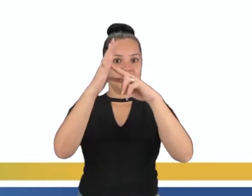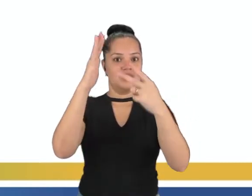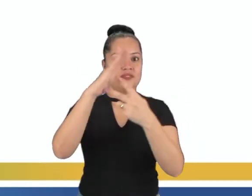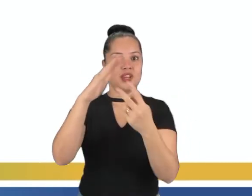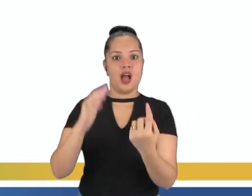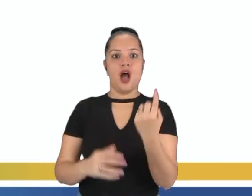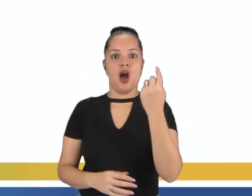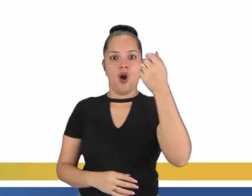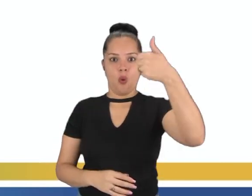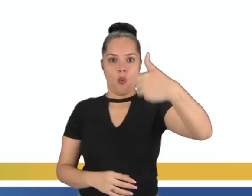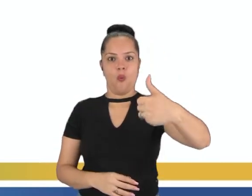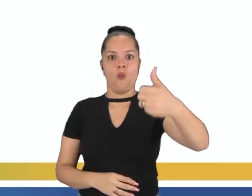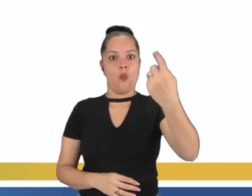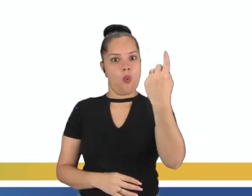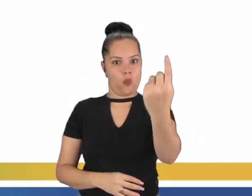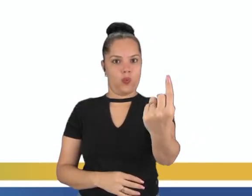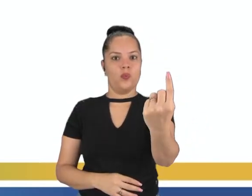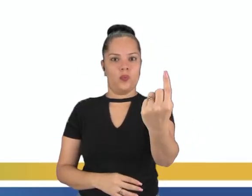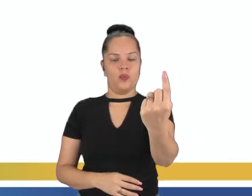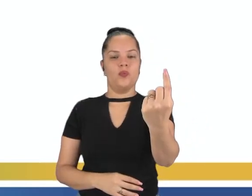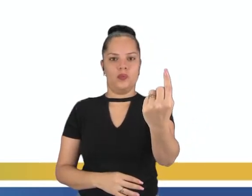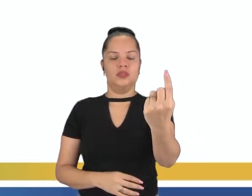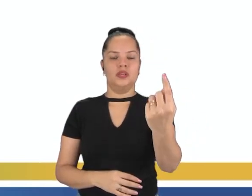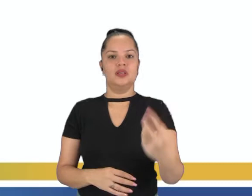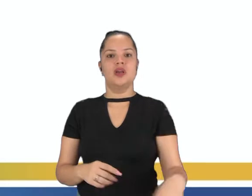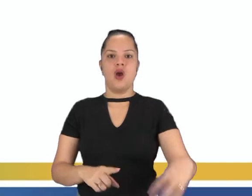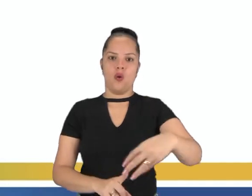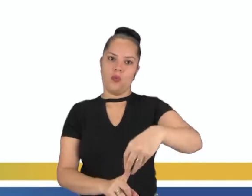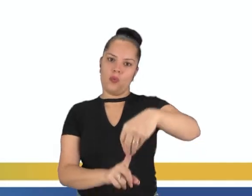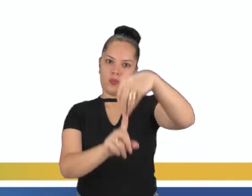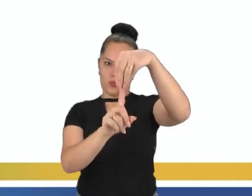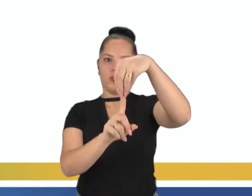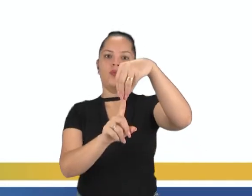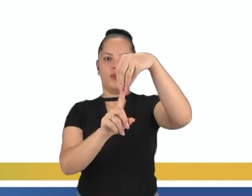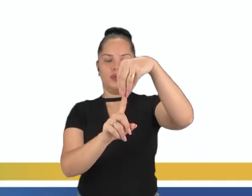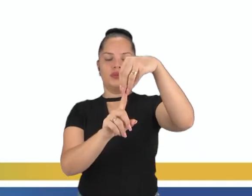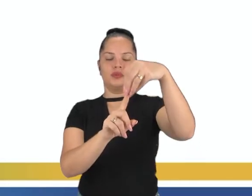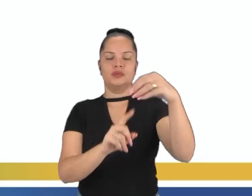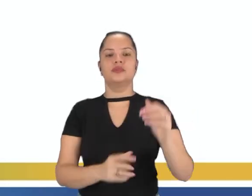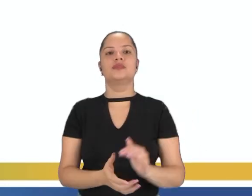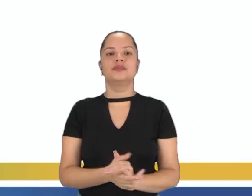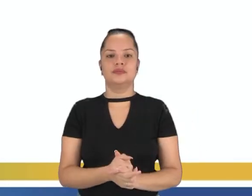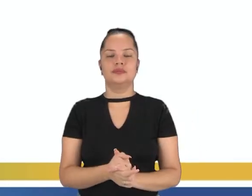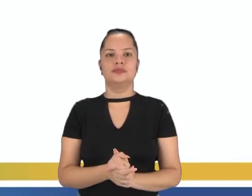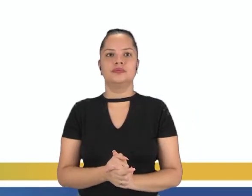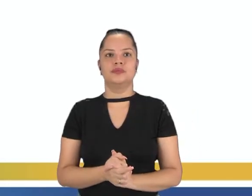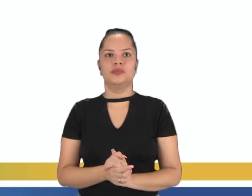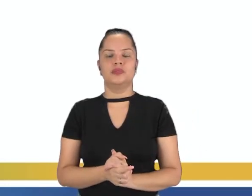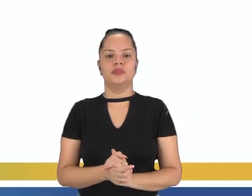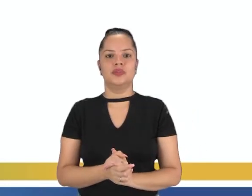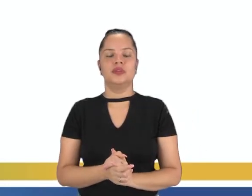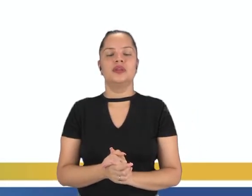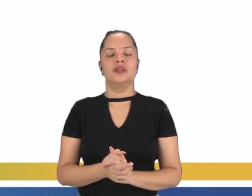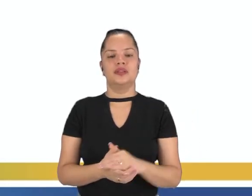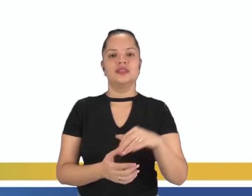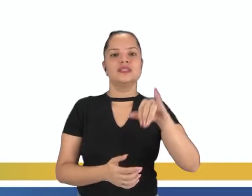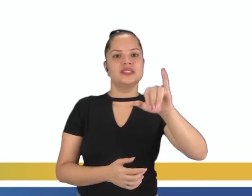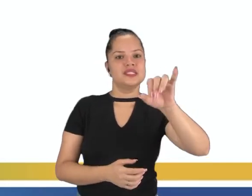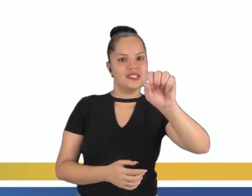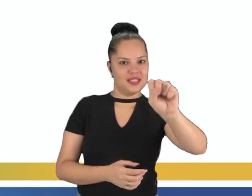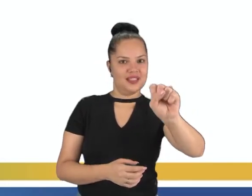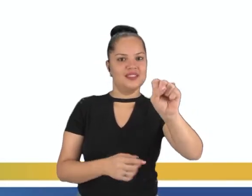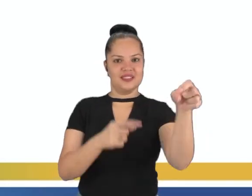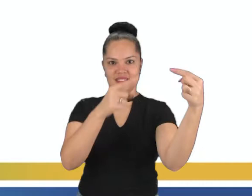já indica singular. Toda vez que vocês virem esse Azinho ou o N, vai indicar singular, ok? Então, there is a boy